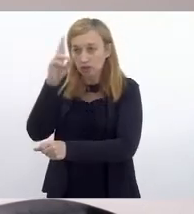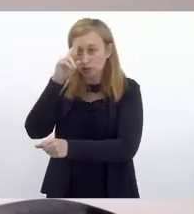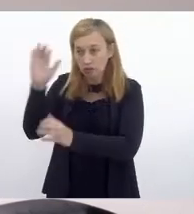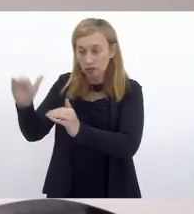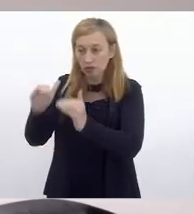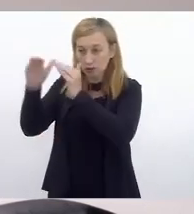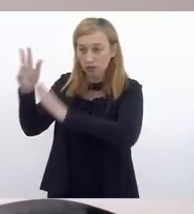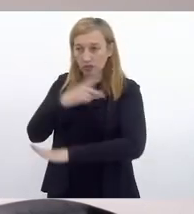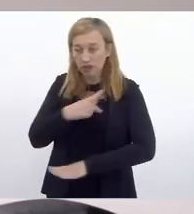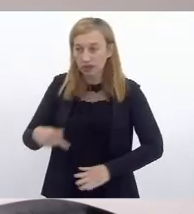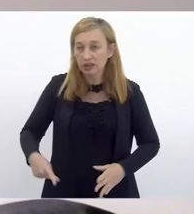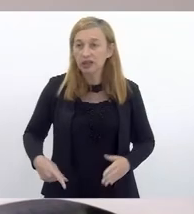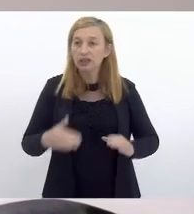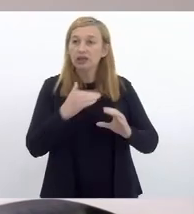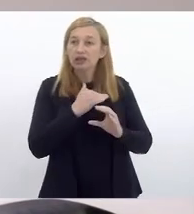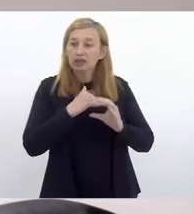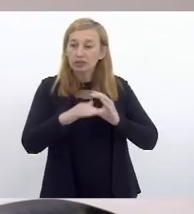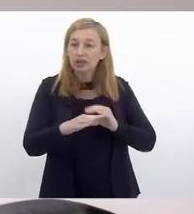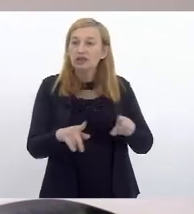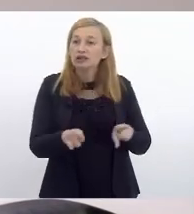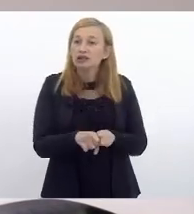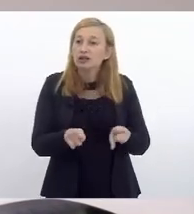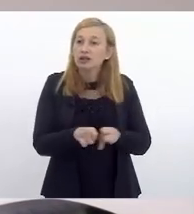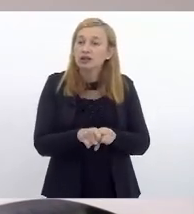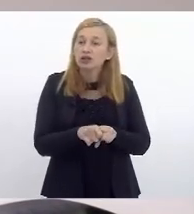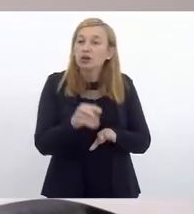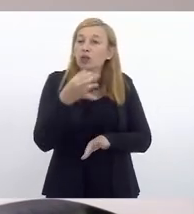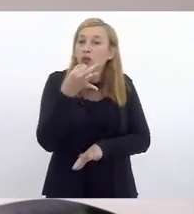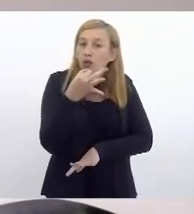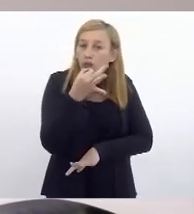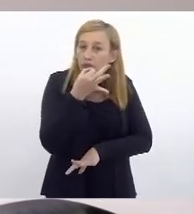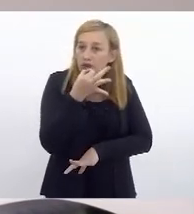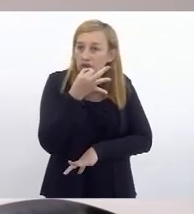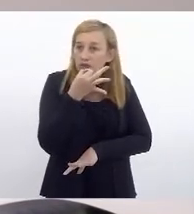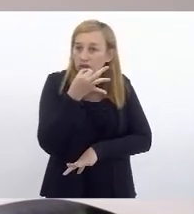vamos encaminhar uma sugestão